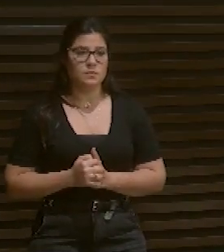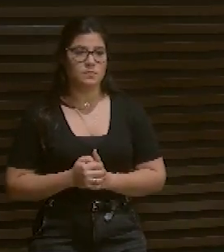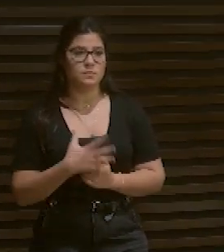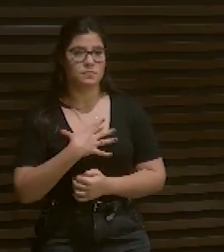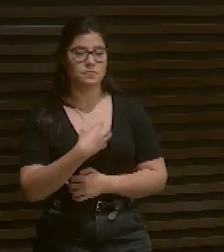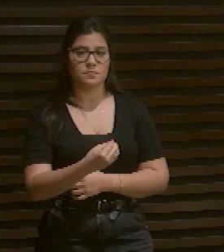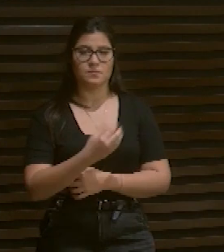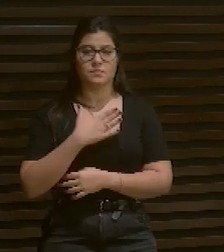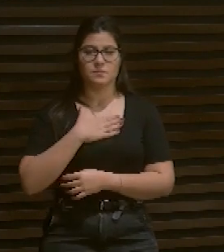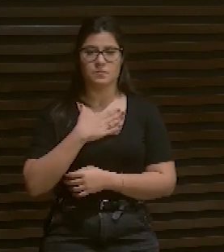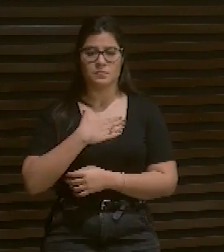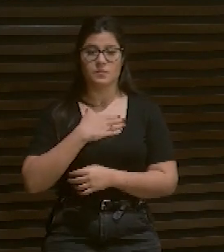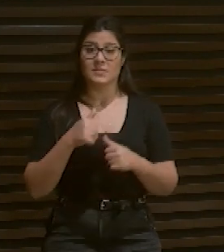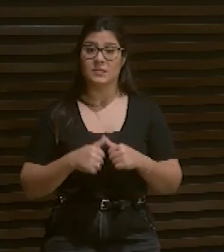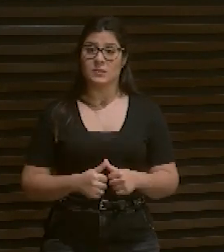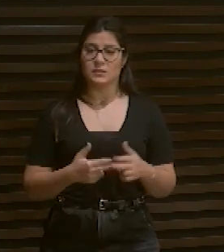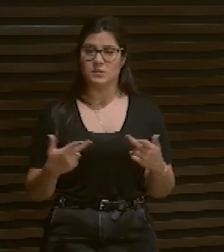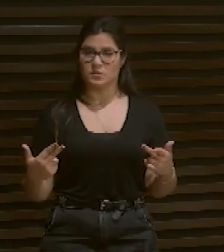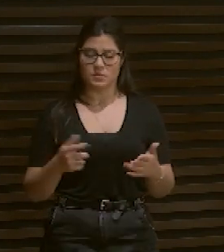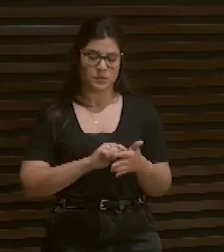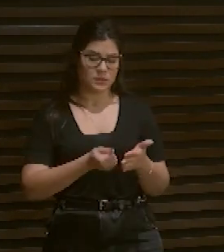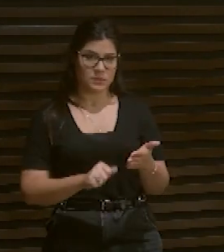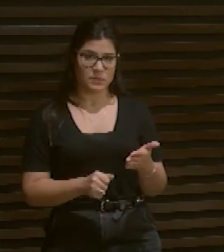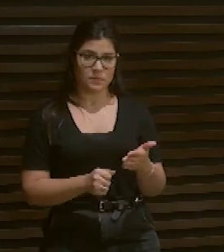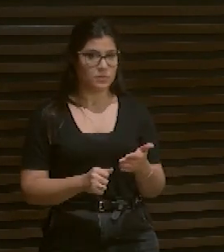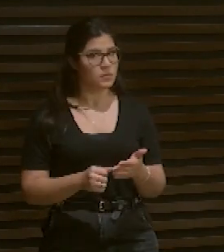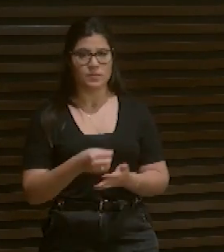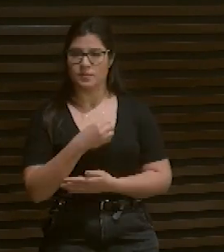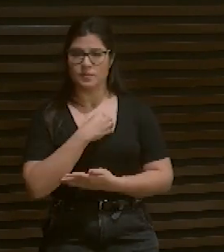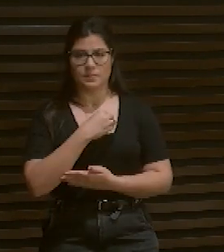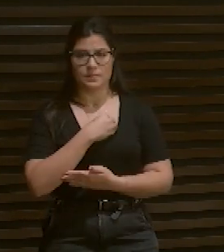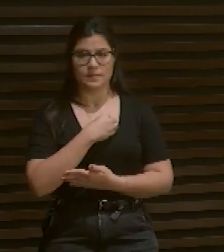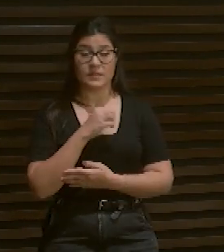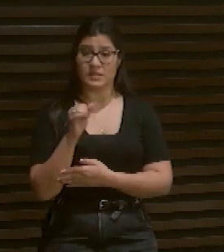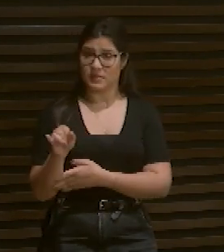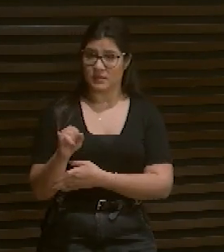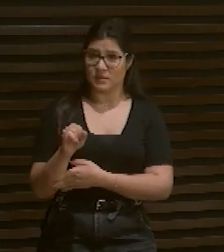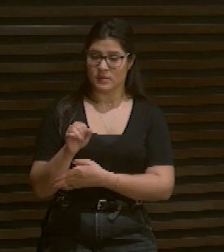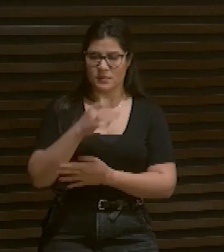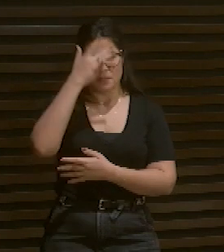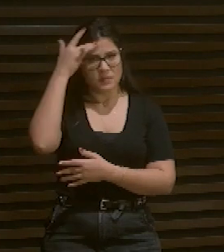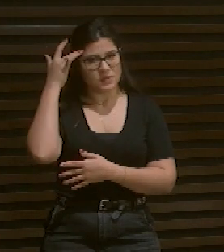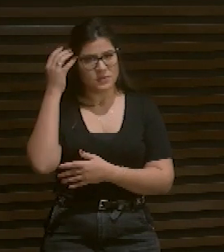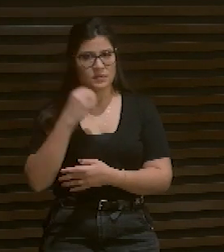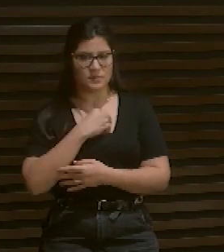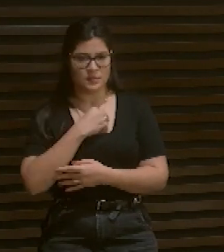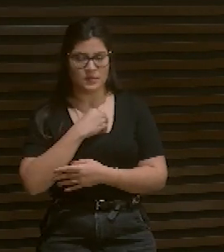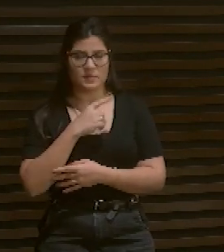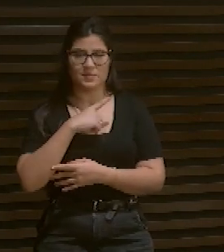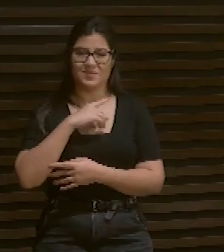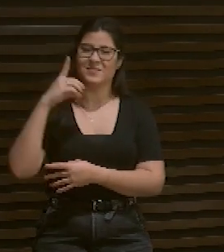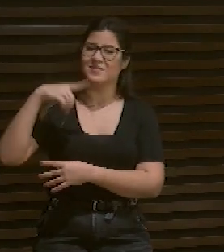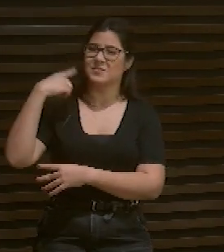Filhinhos meus, estas coisas vos escrevo para que não pequeis. Se todavia alguém pecar, temos advogado